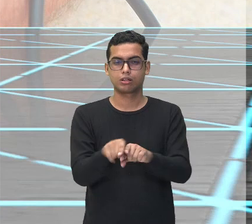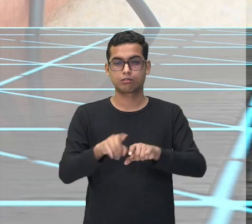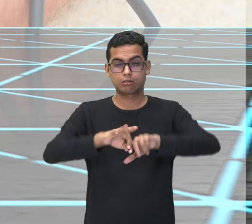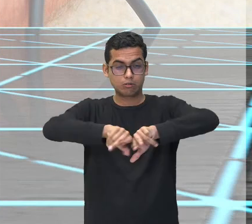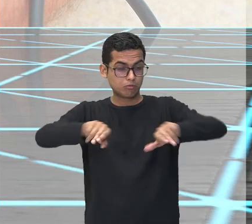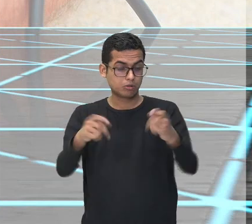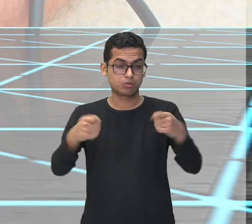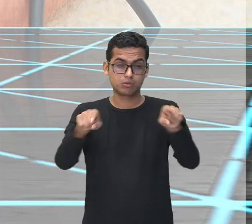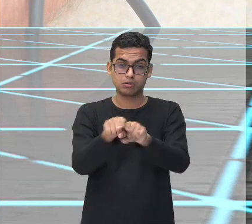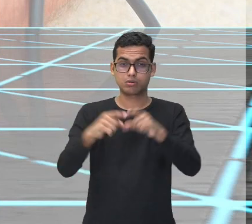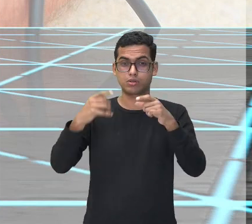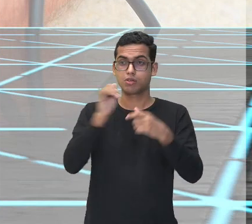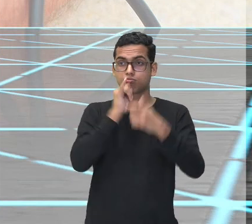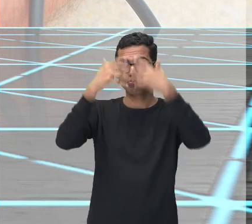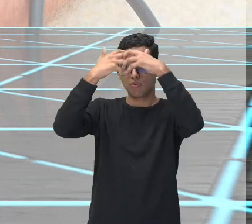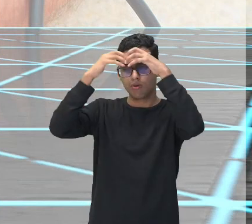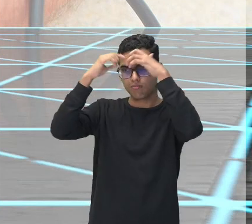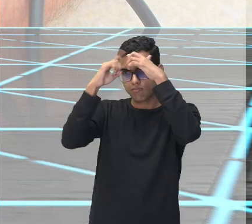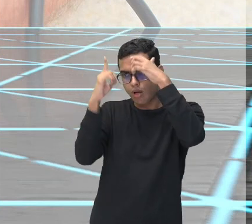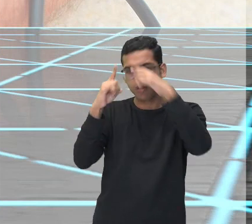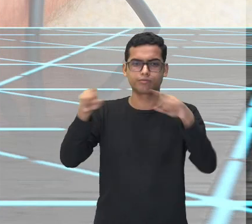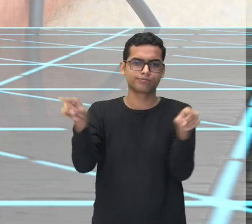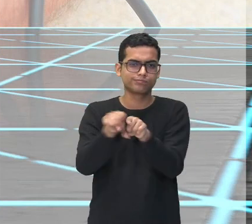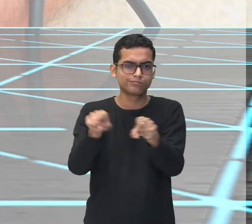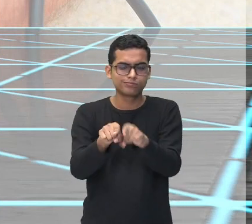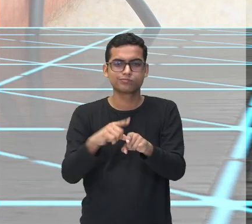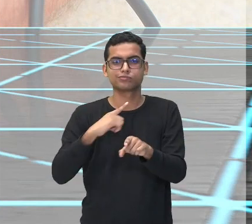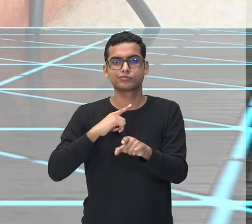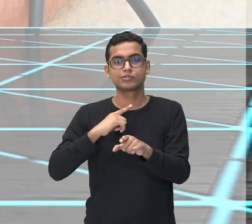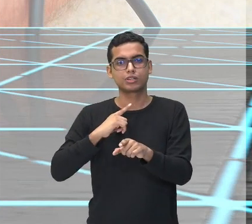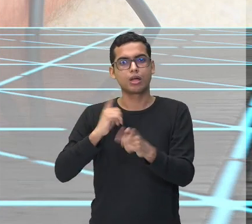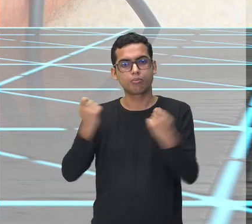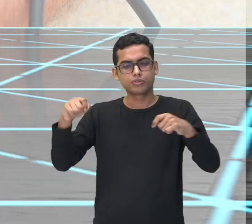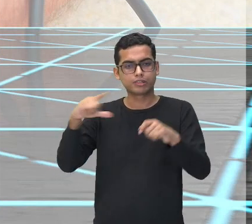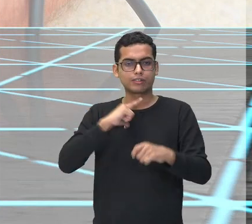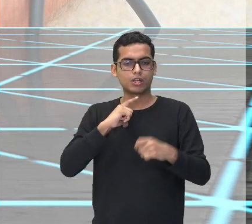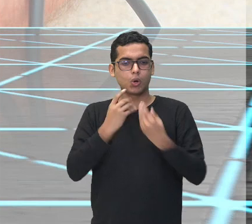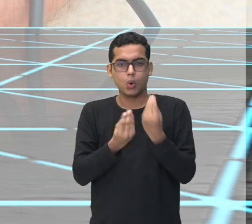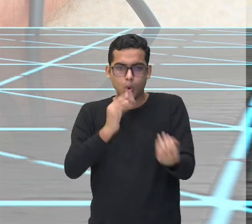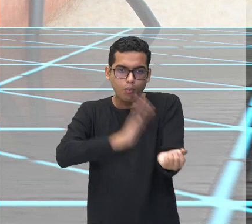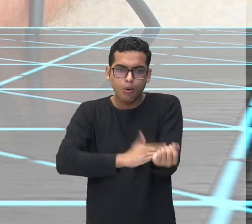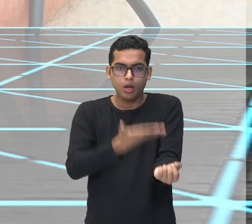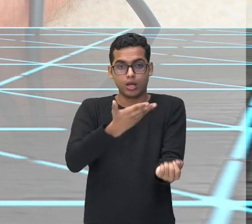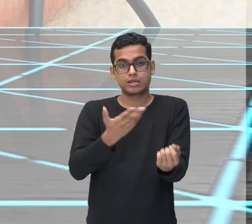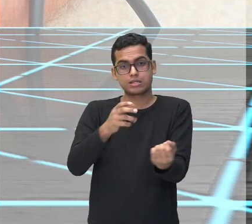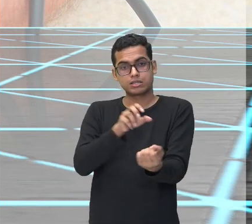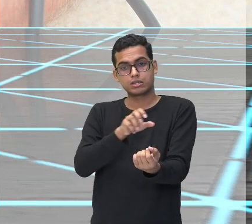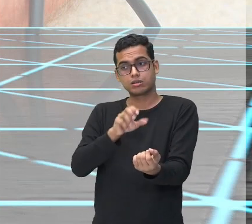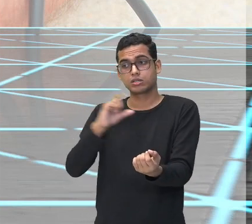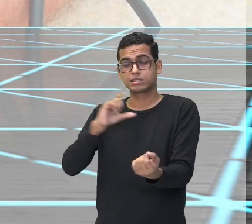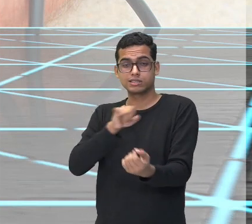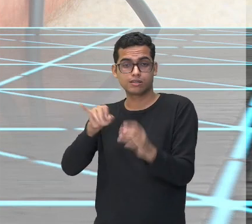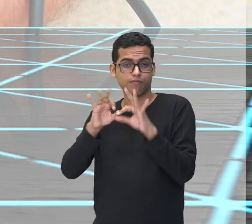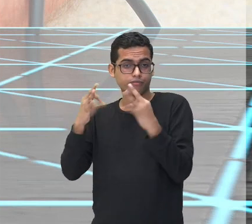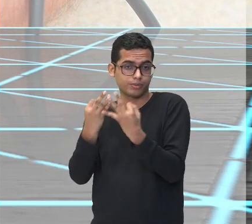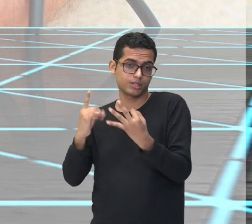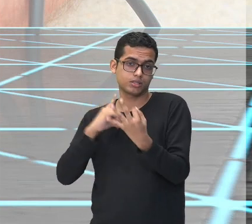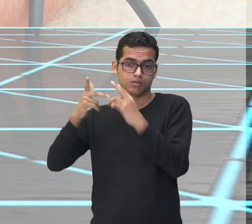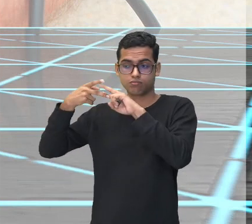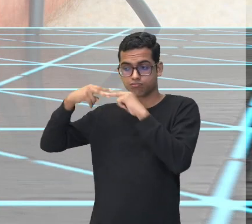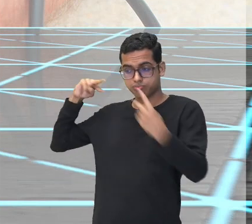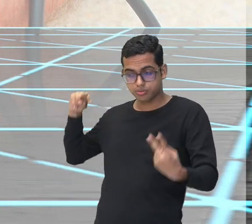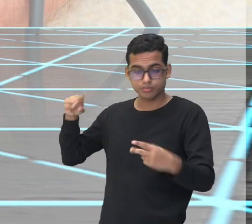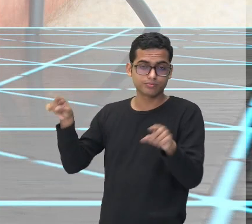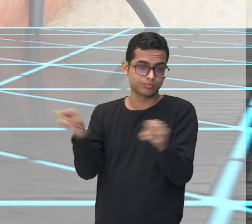pelos pais, mas também tem outros fatores externos, como maus hábitos adquiridos ali no seu dia a dia, que podem também interferir